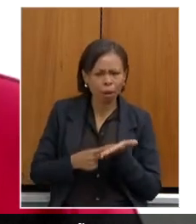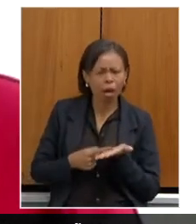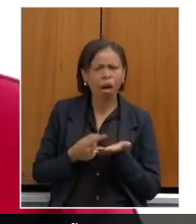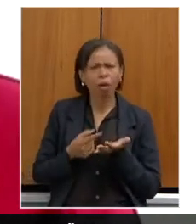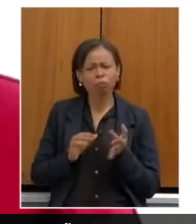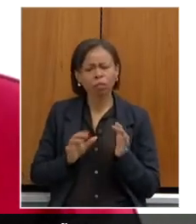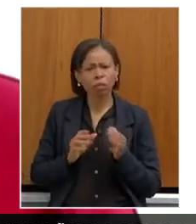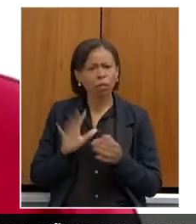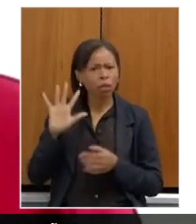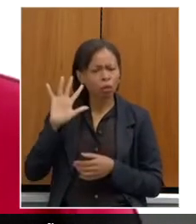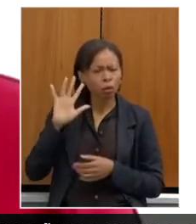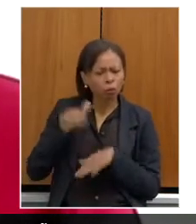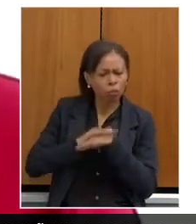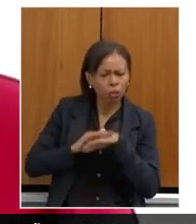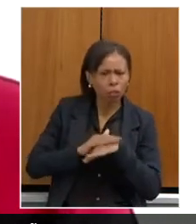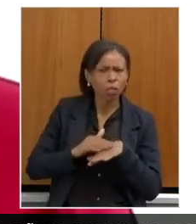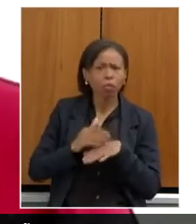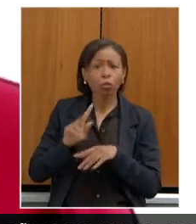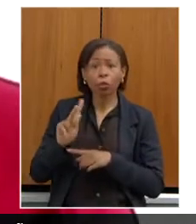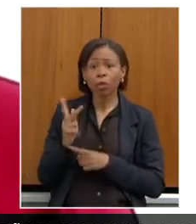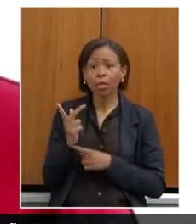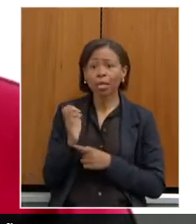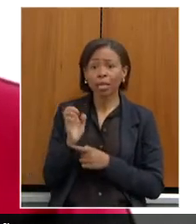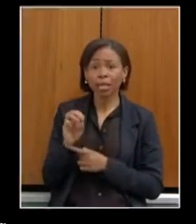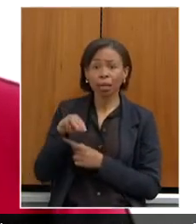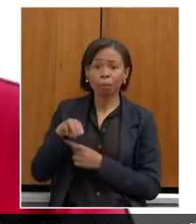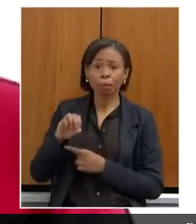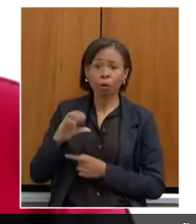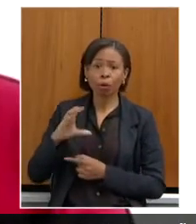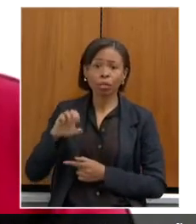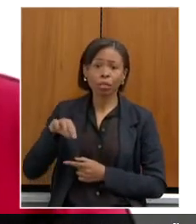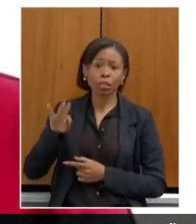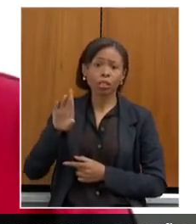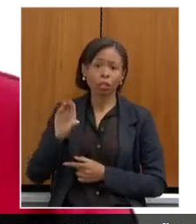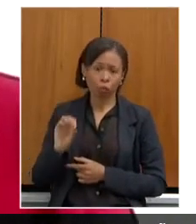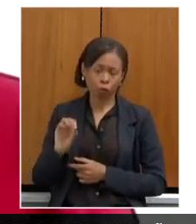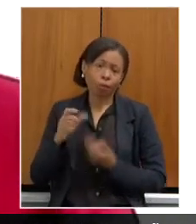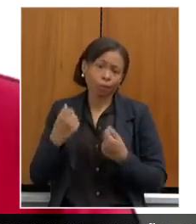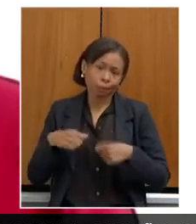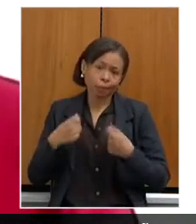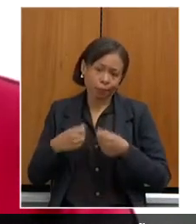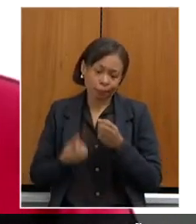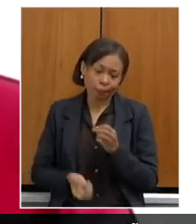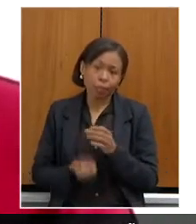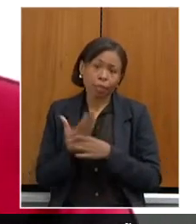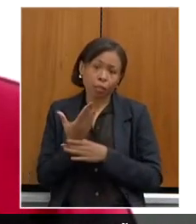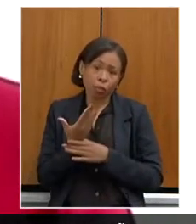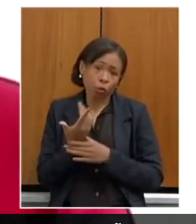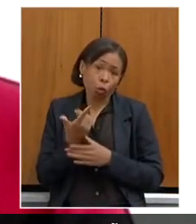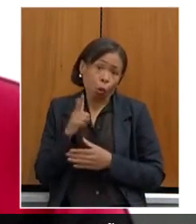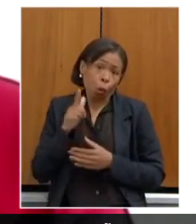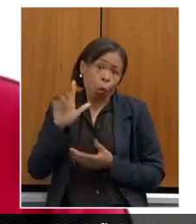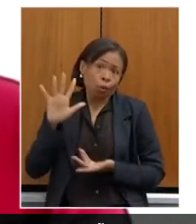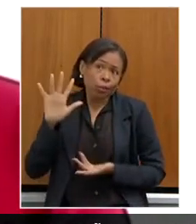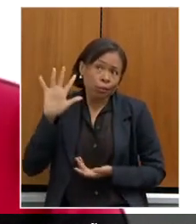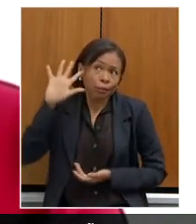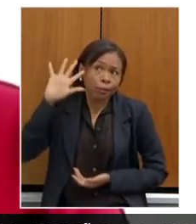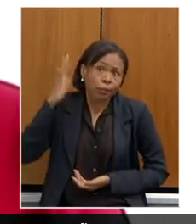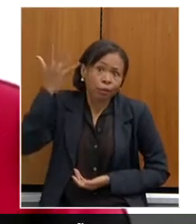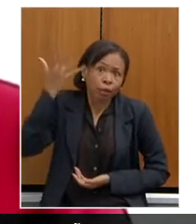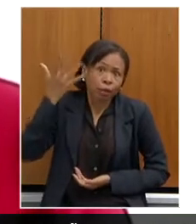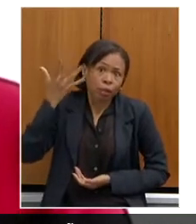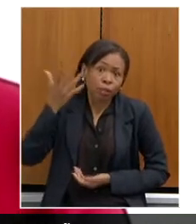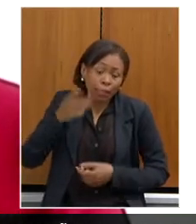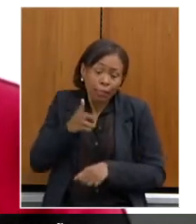e disseram para nós que seria possível a implantação de paliativos de formas paliativas e